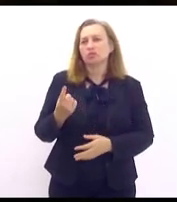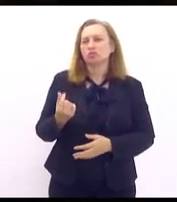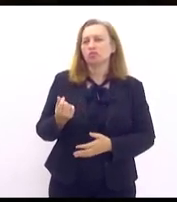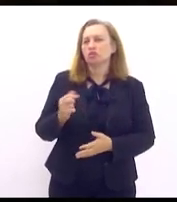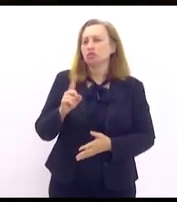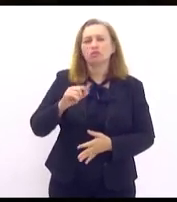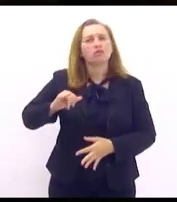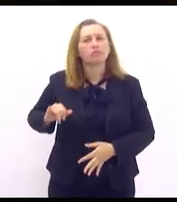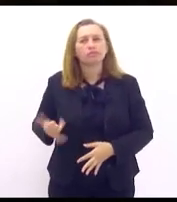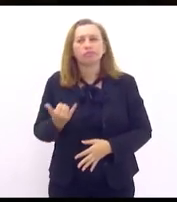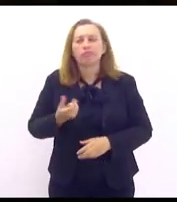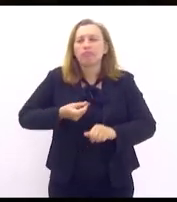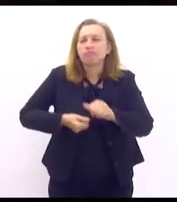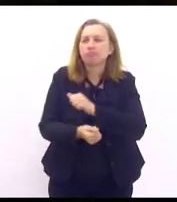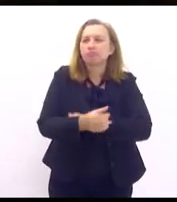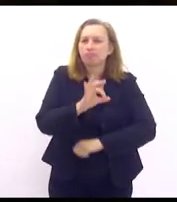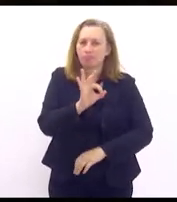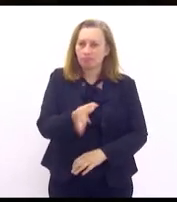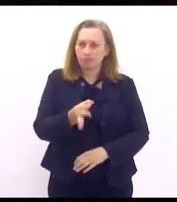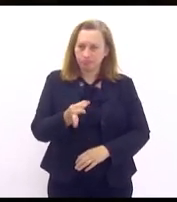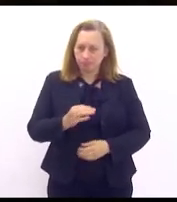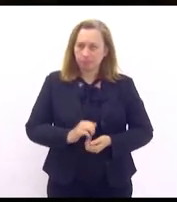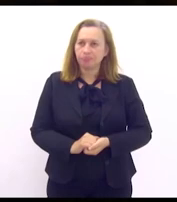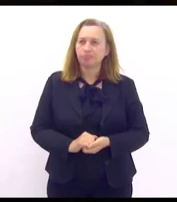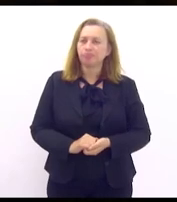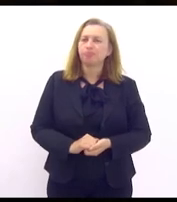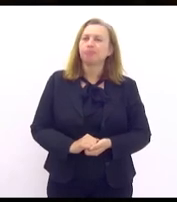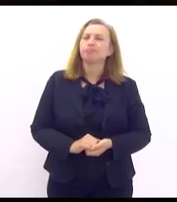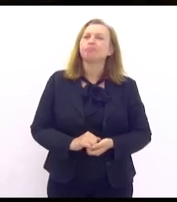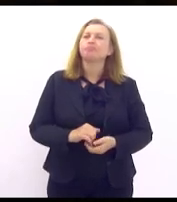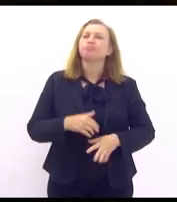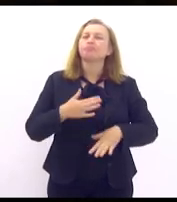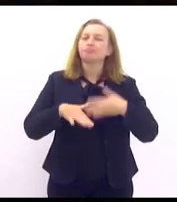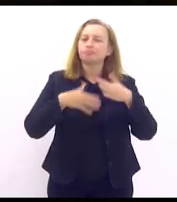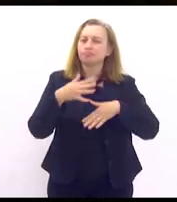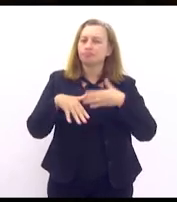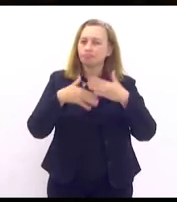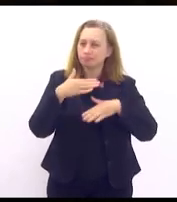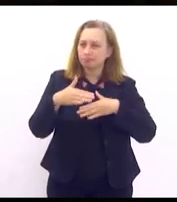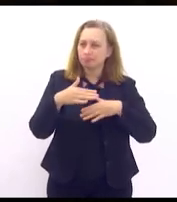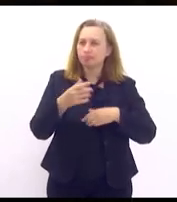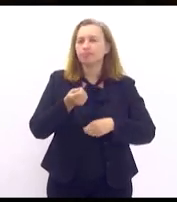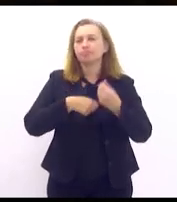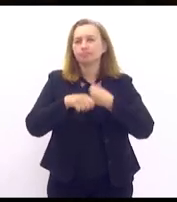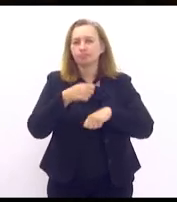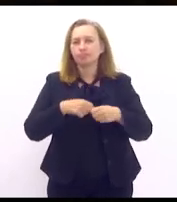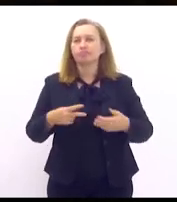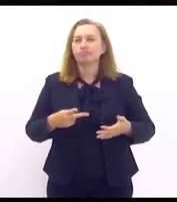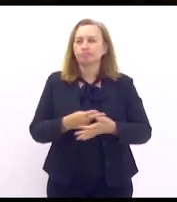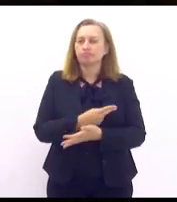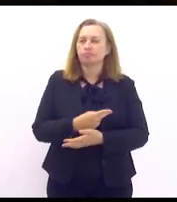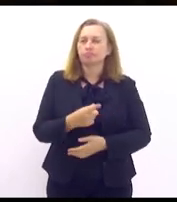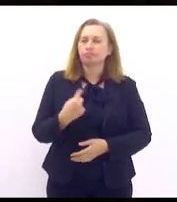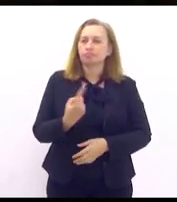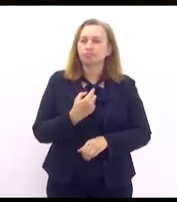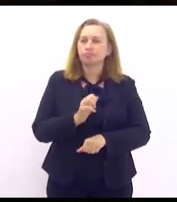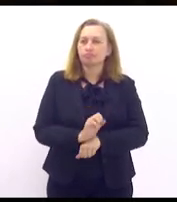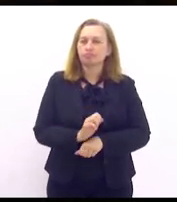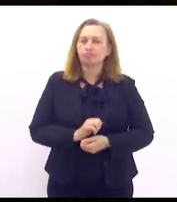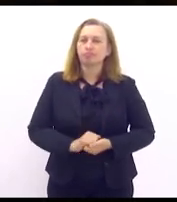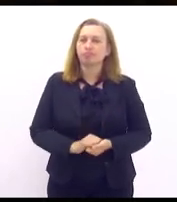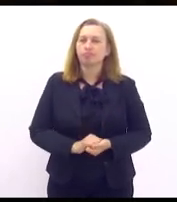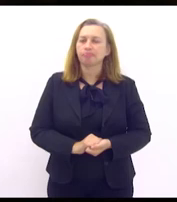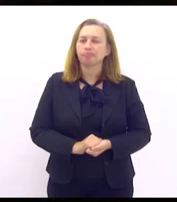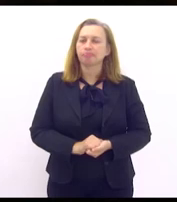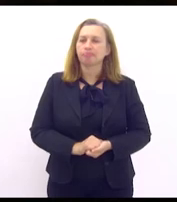aproveitado para fazer o investimento necessário para que o ambiente próspero de desenvolvimento econômico acontecesse no nosso Estado.